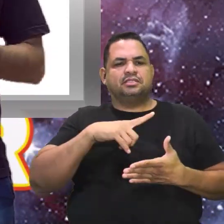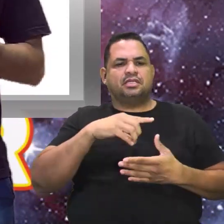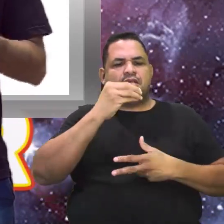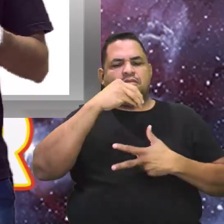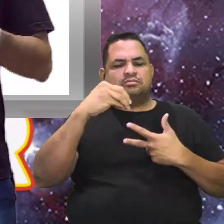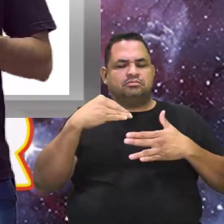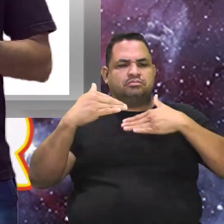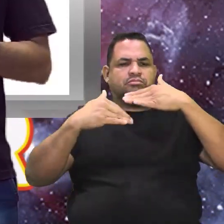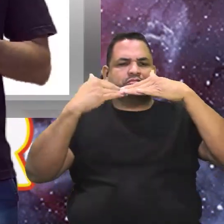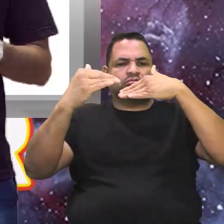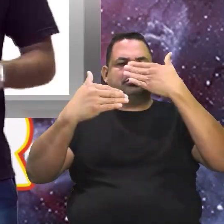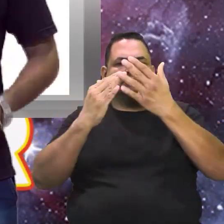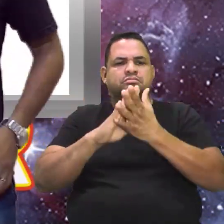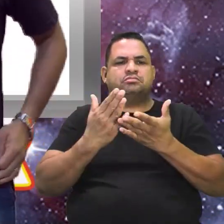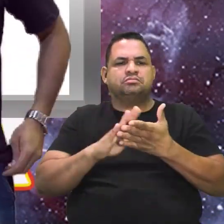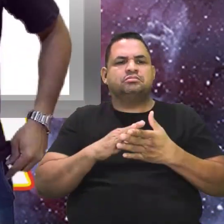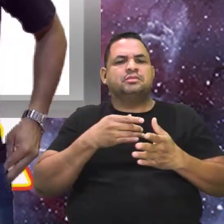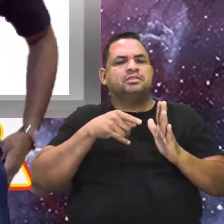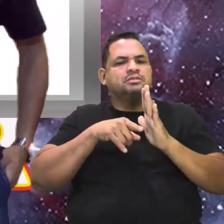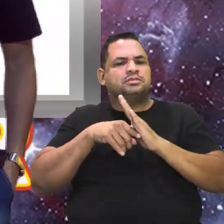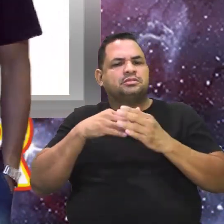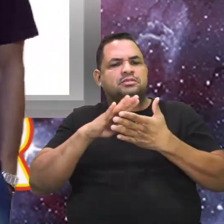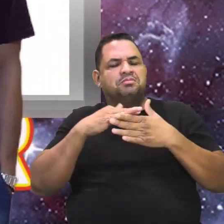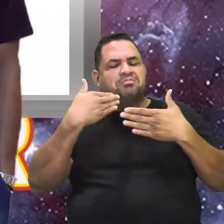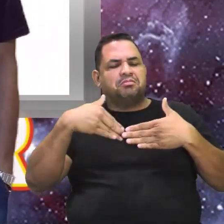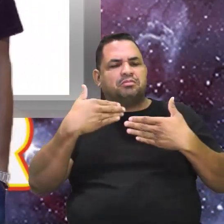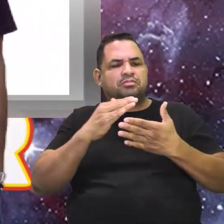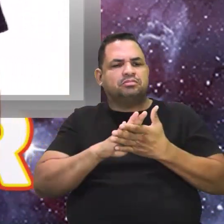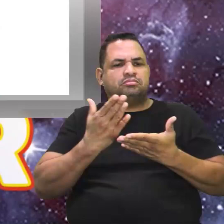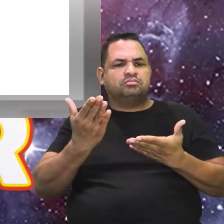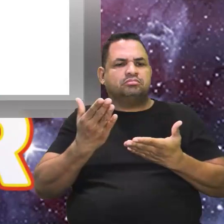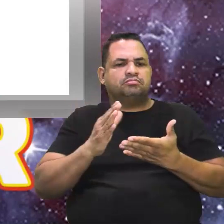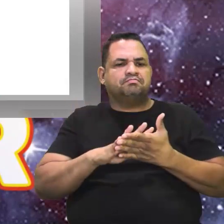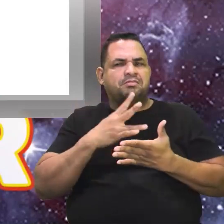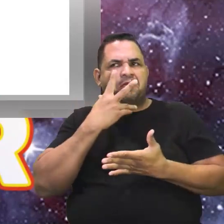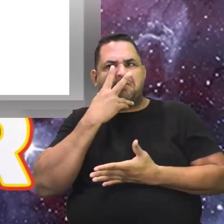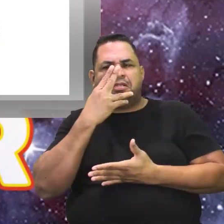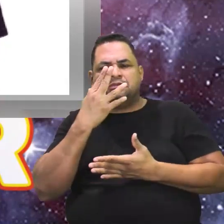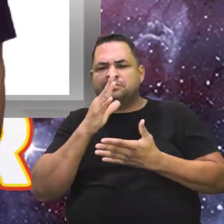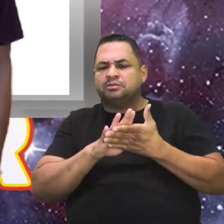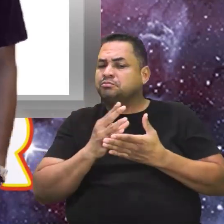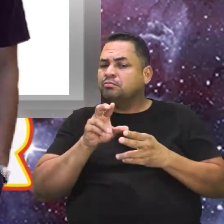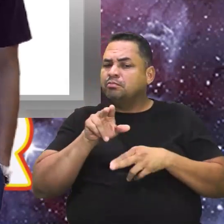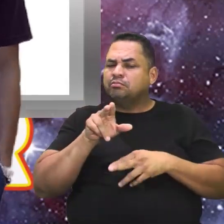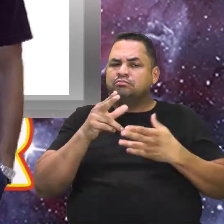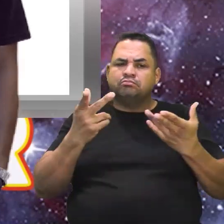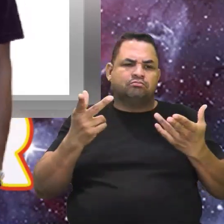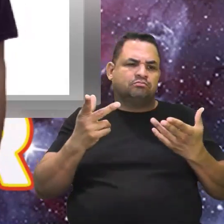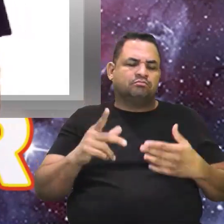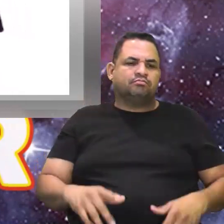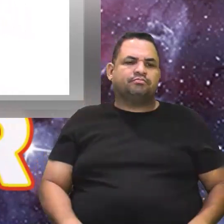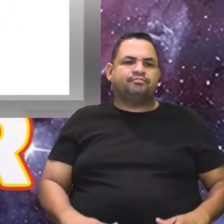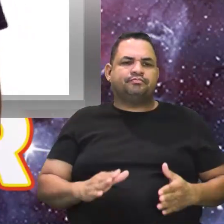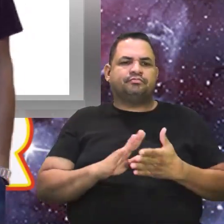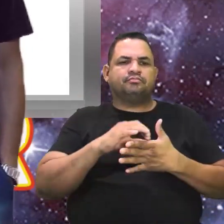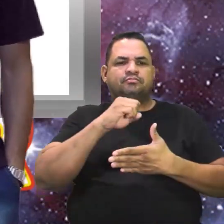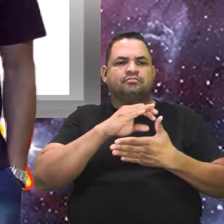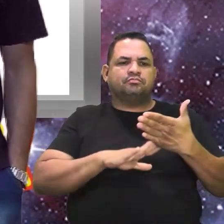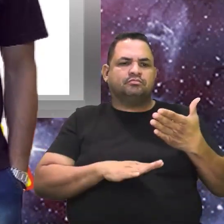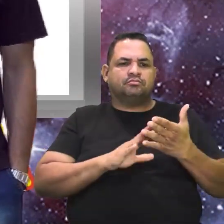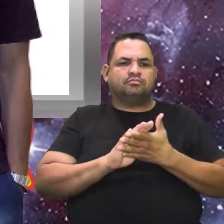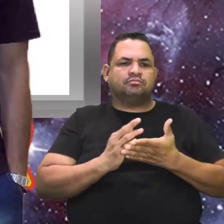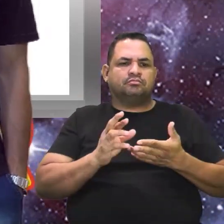desenvolvendo há anos esse exame, né? Então muitas coisas se assemelham na maneira de resolver, não a questão. A questão realmente